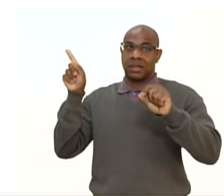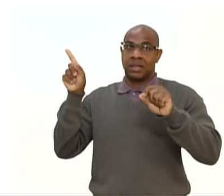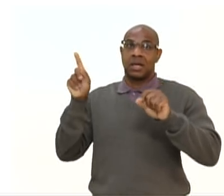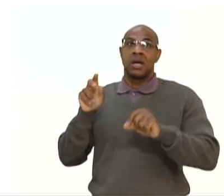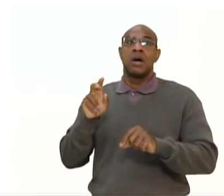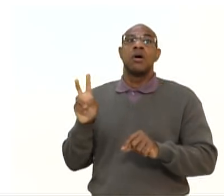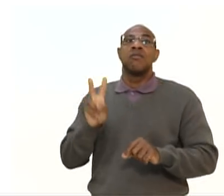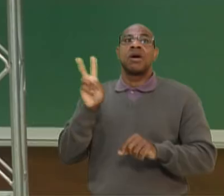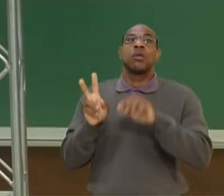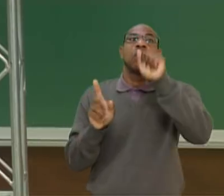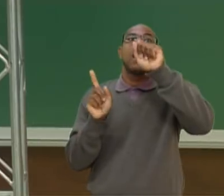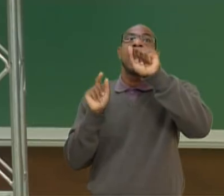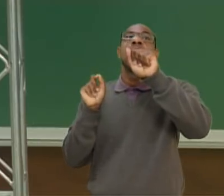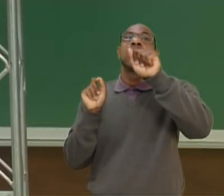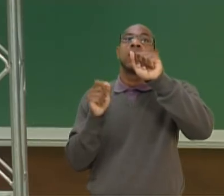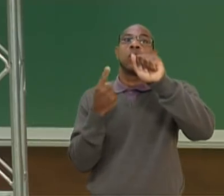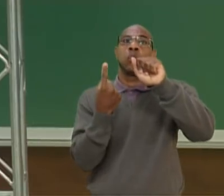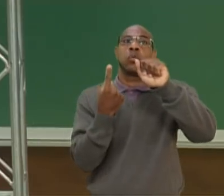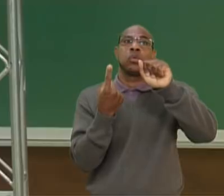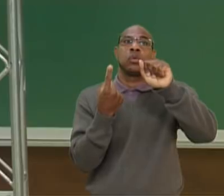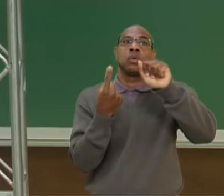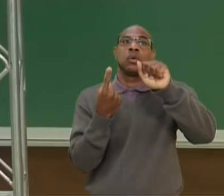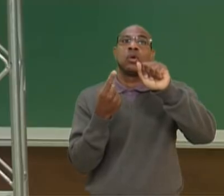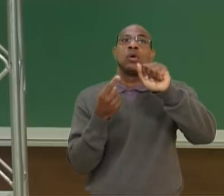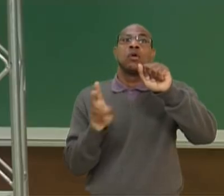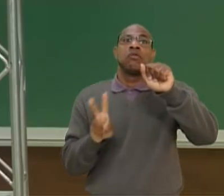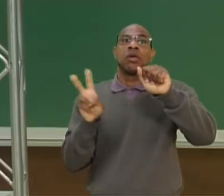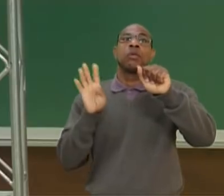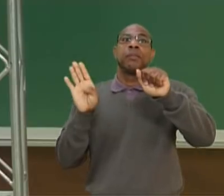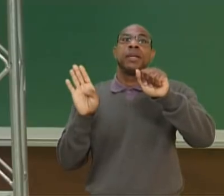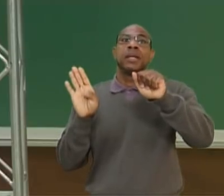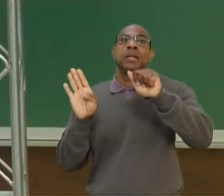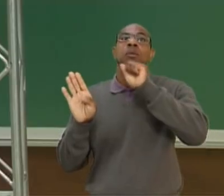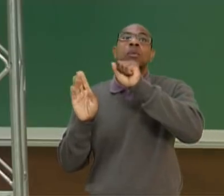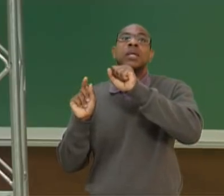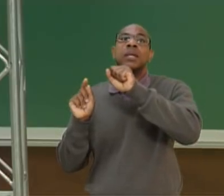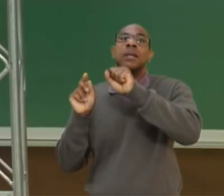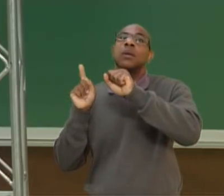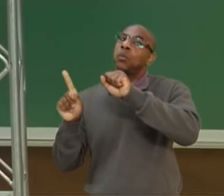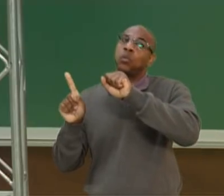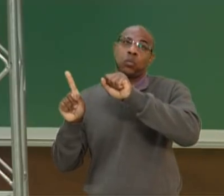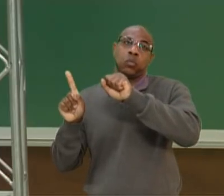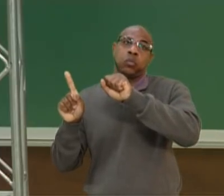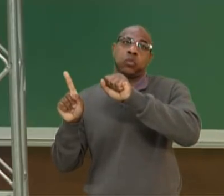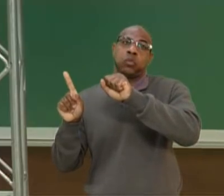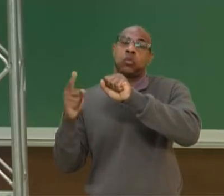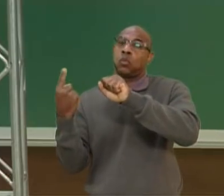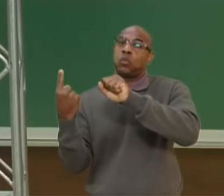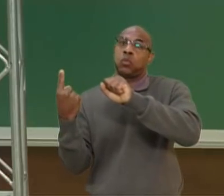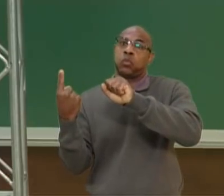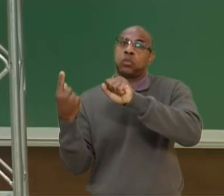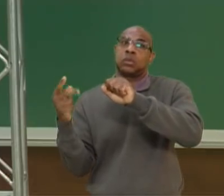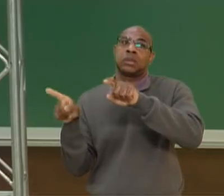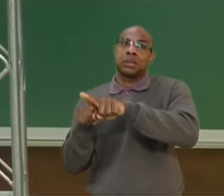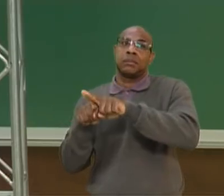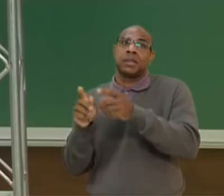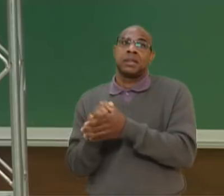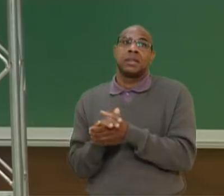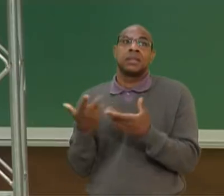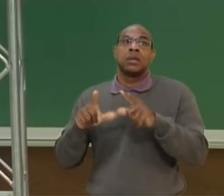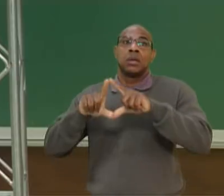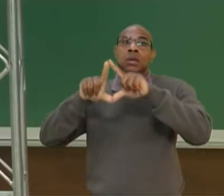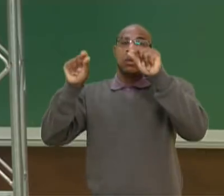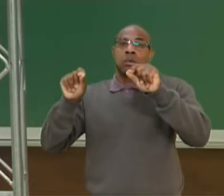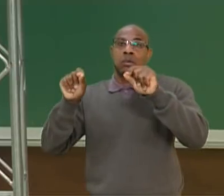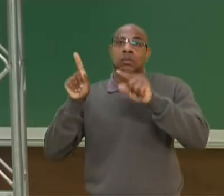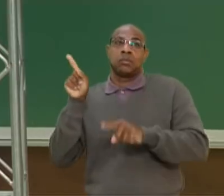A vale 1 e o valor de B vale 1 também. Primeira coisa que a gente vai precisar é o módulo.